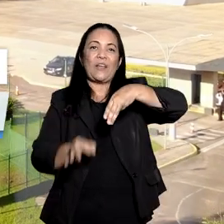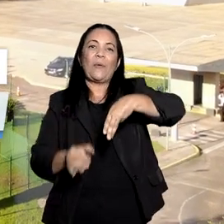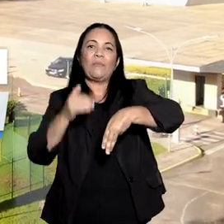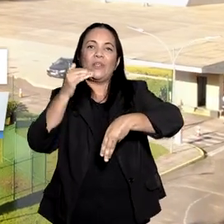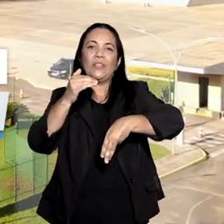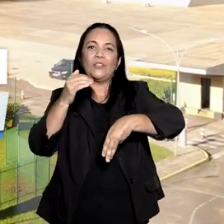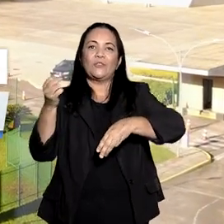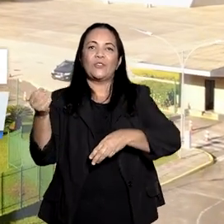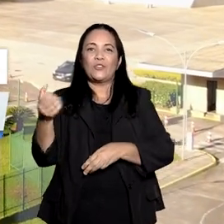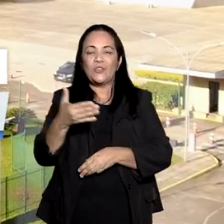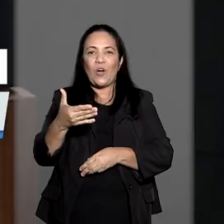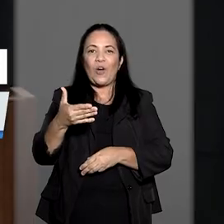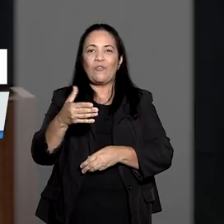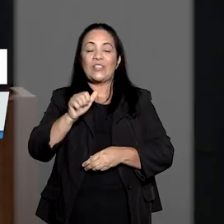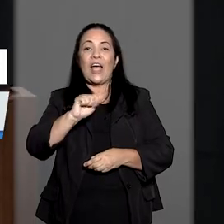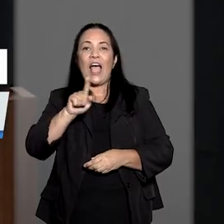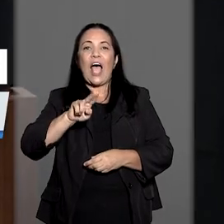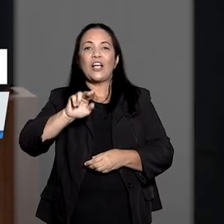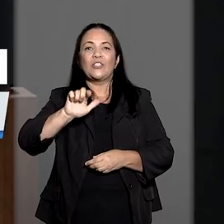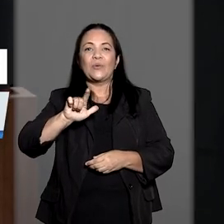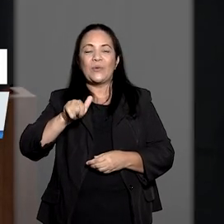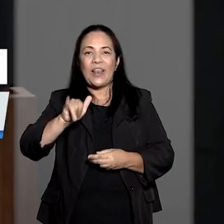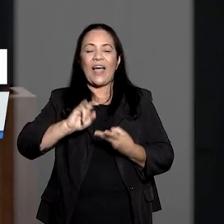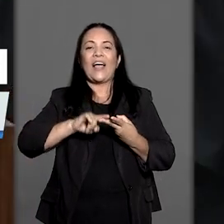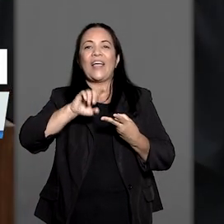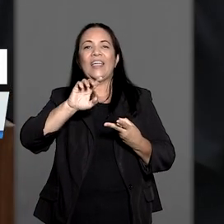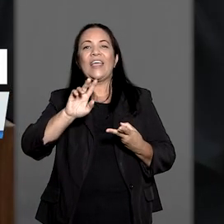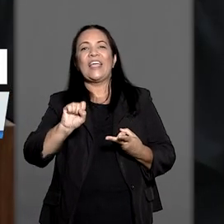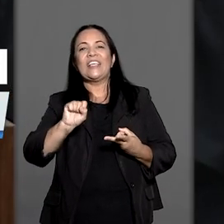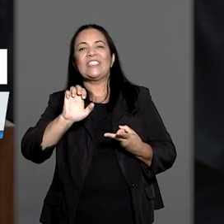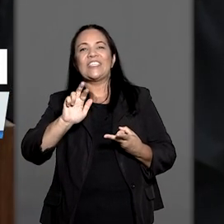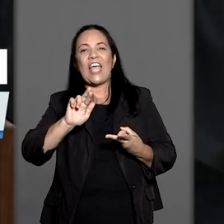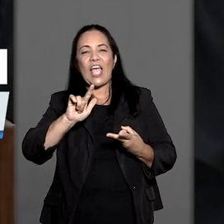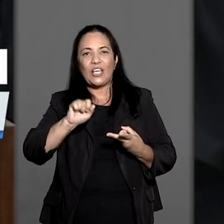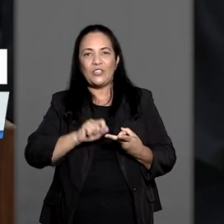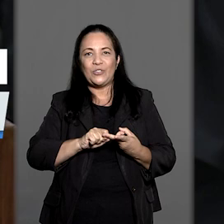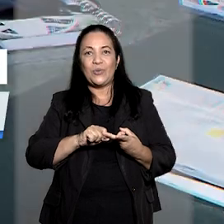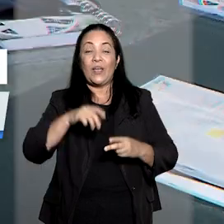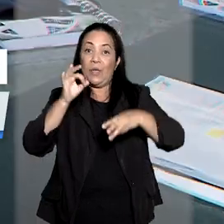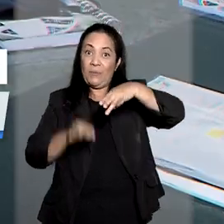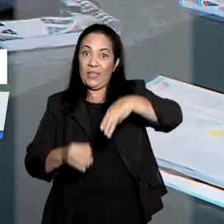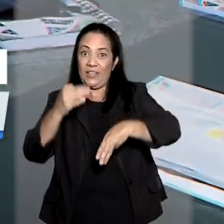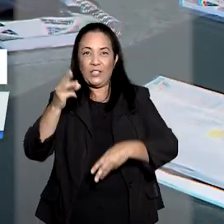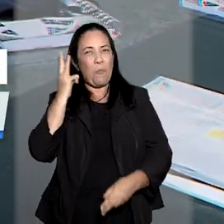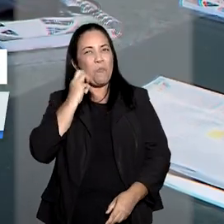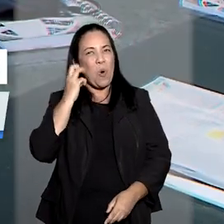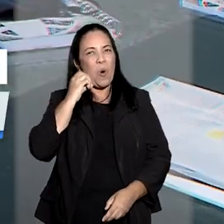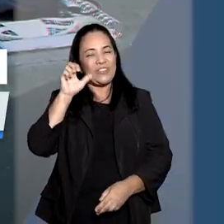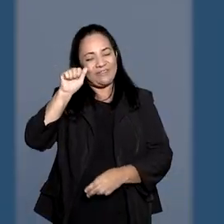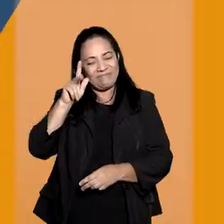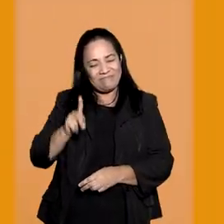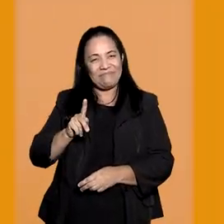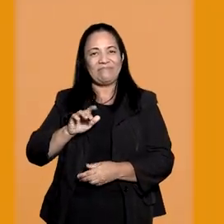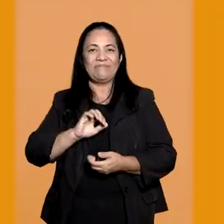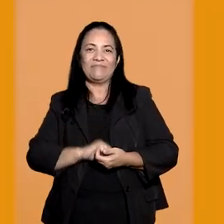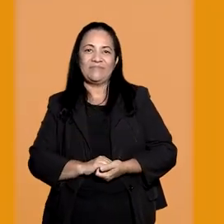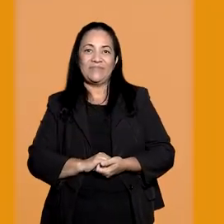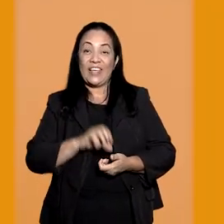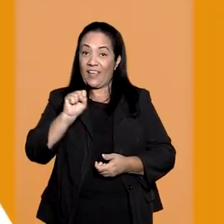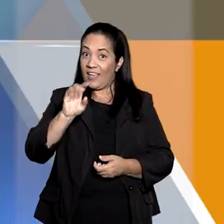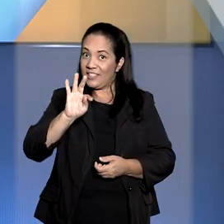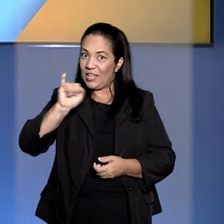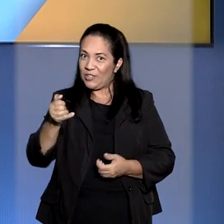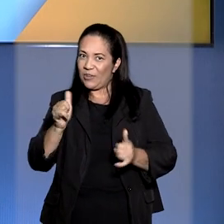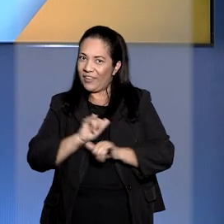boas-vindas aos novos ministros mas só de azulão e neto e Paulo Sérgio Domingues e se despediu do ministro Jorge